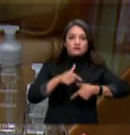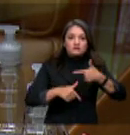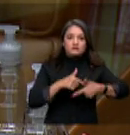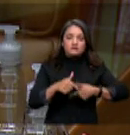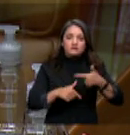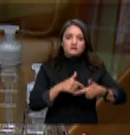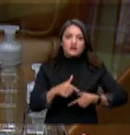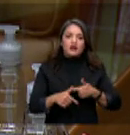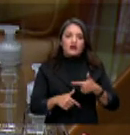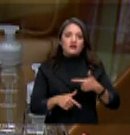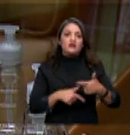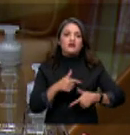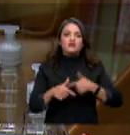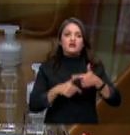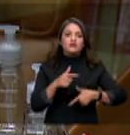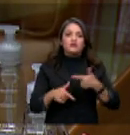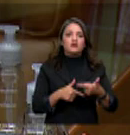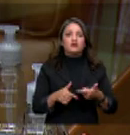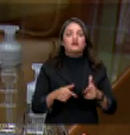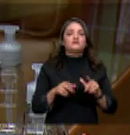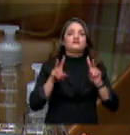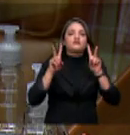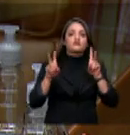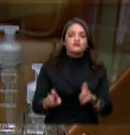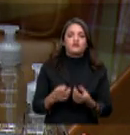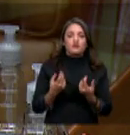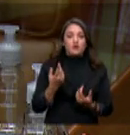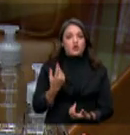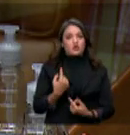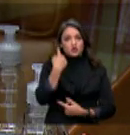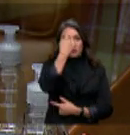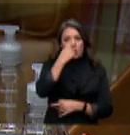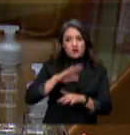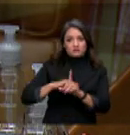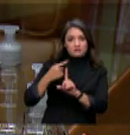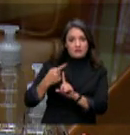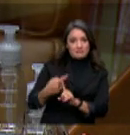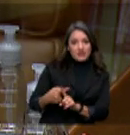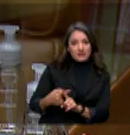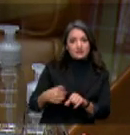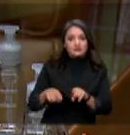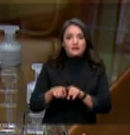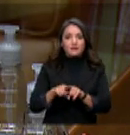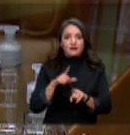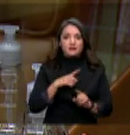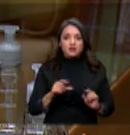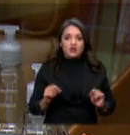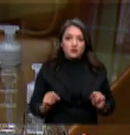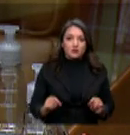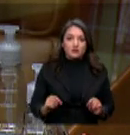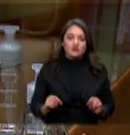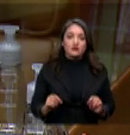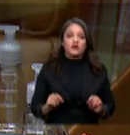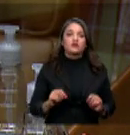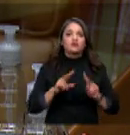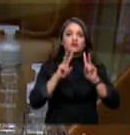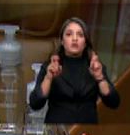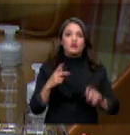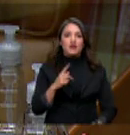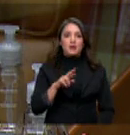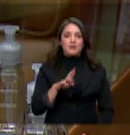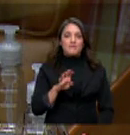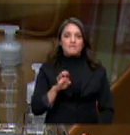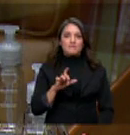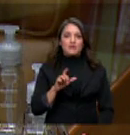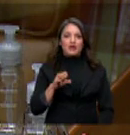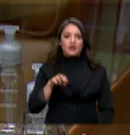consequência em termos de pagamento de horas extras. Eu estou, senhor presidente, quanto às preliminares e,